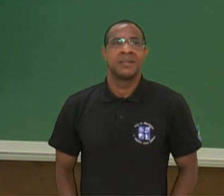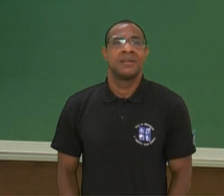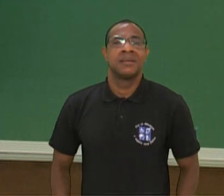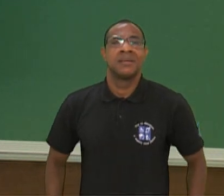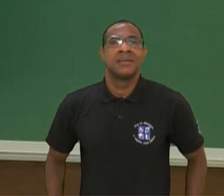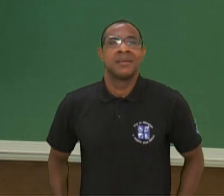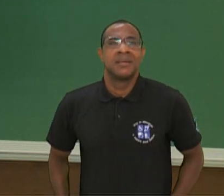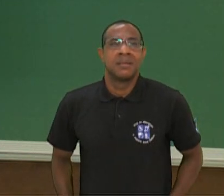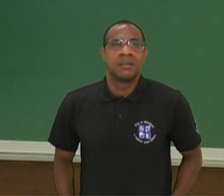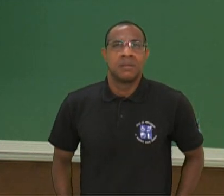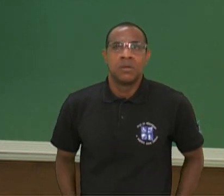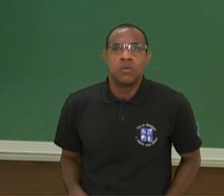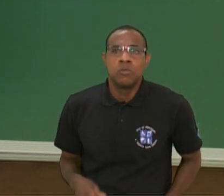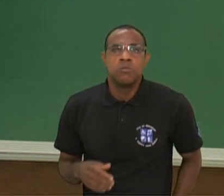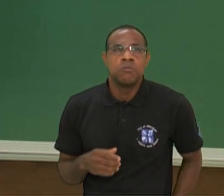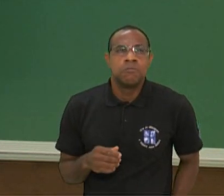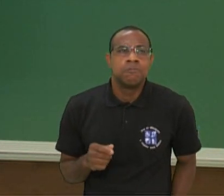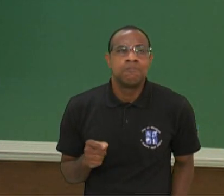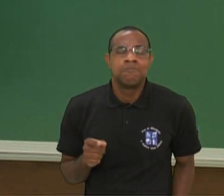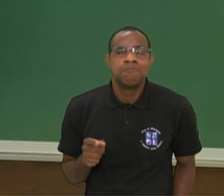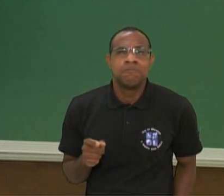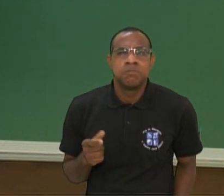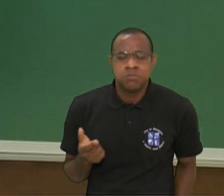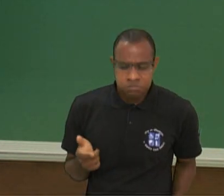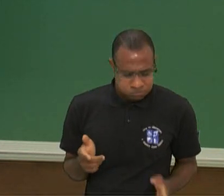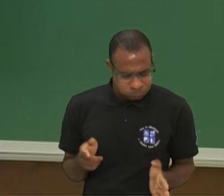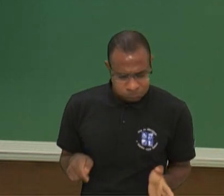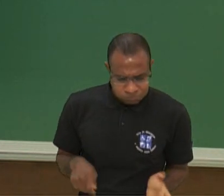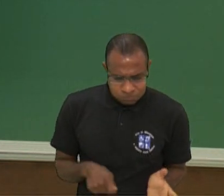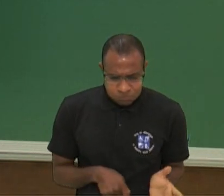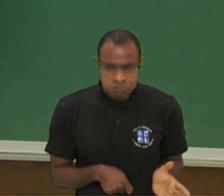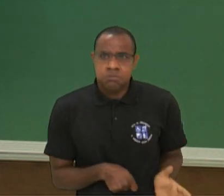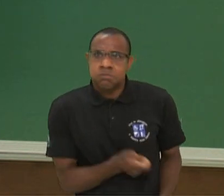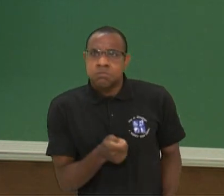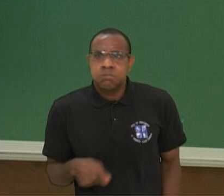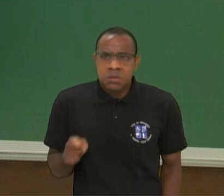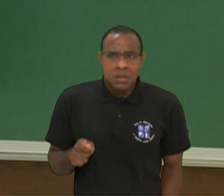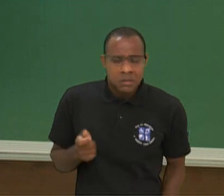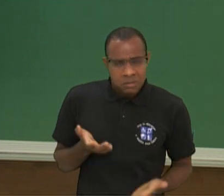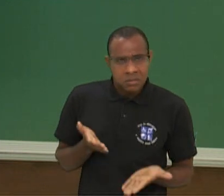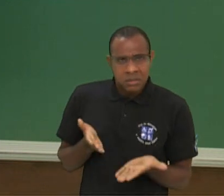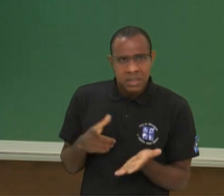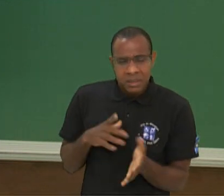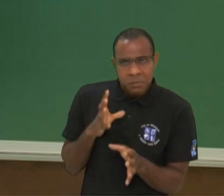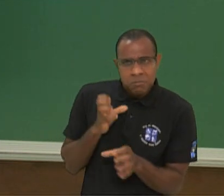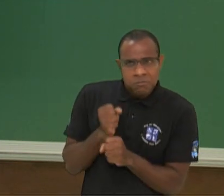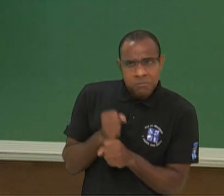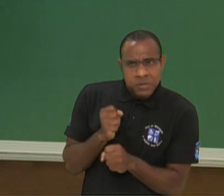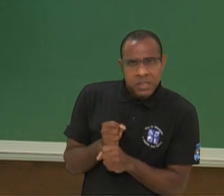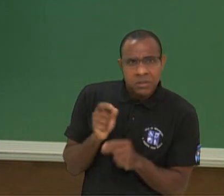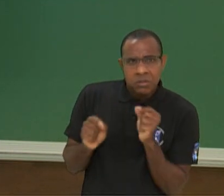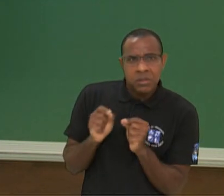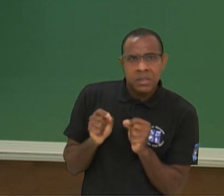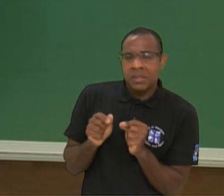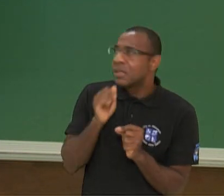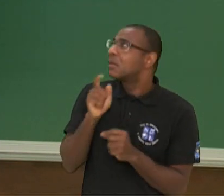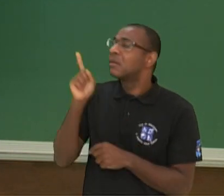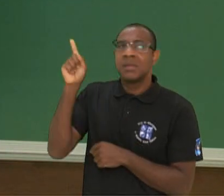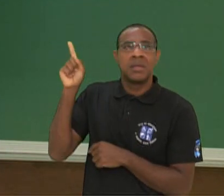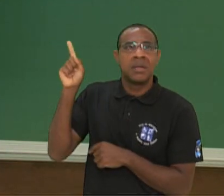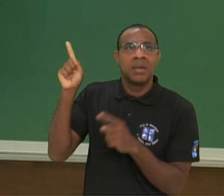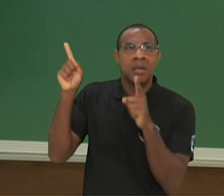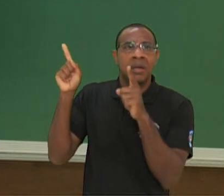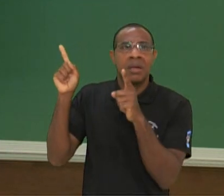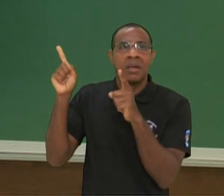entender é que uma partida de tênis, elas são divididas em pontos, games e sets, que é o que a gente vê aqui,